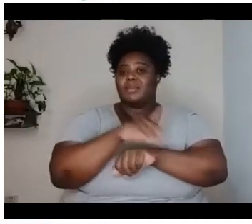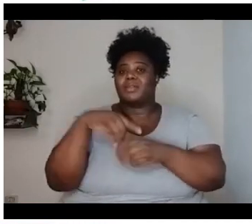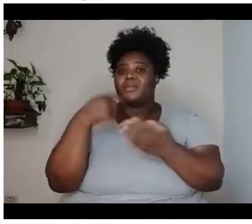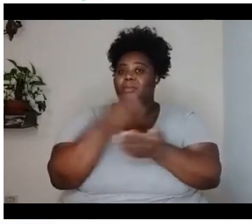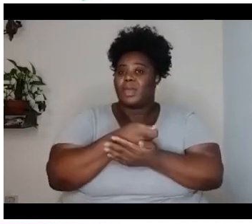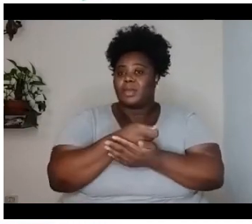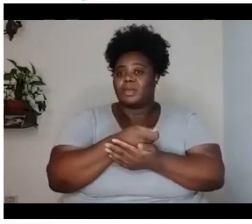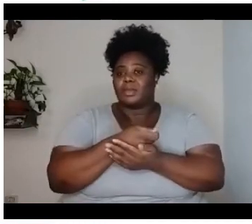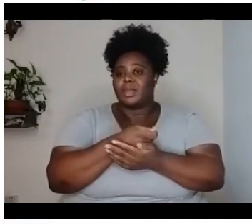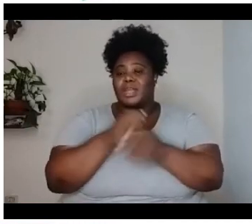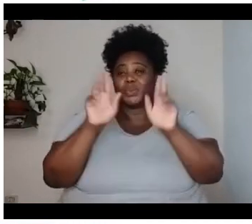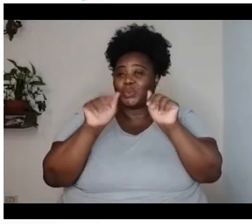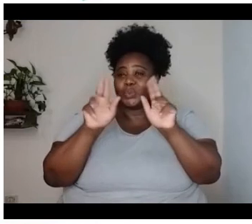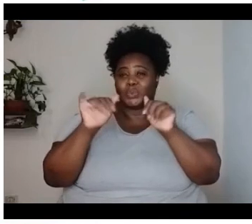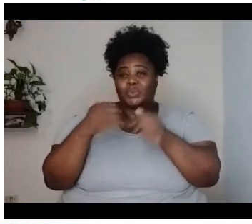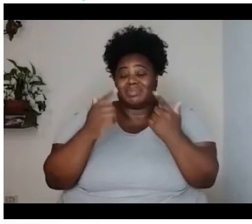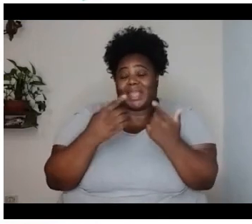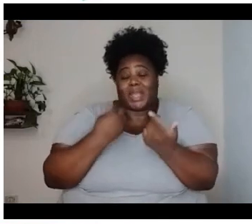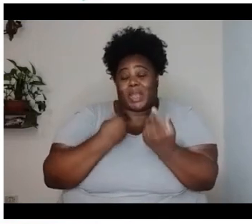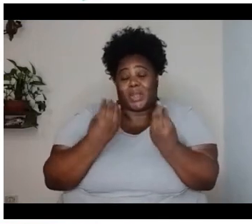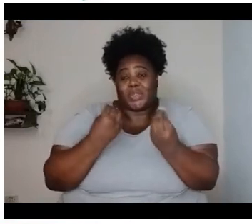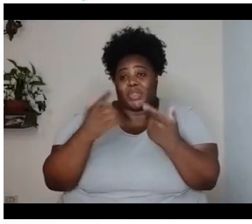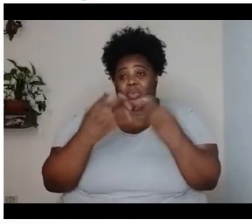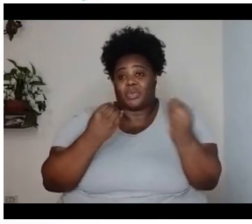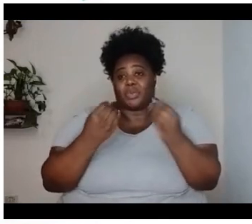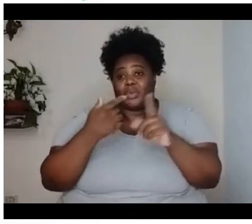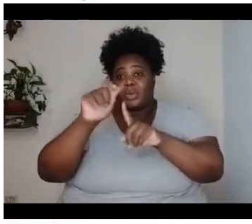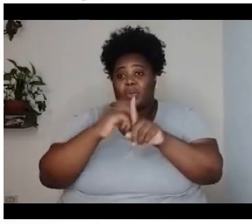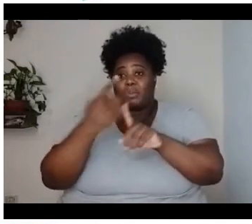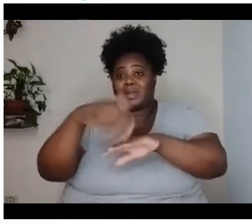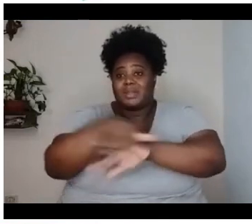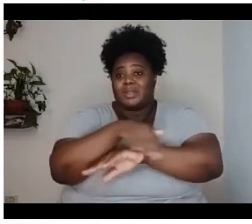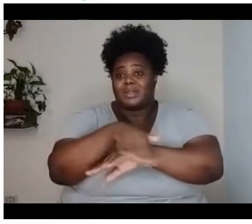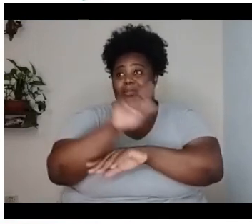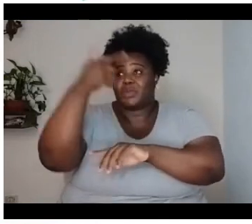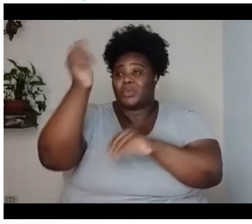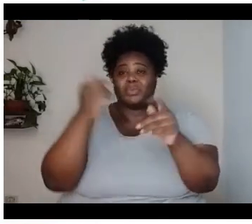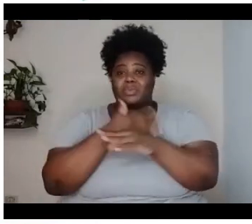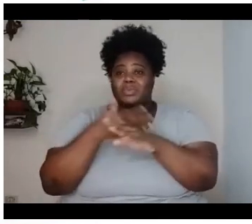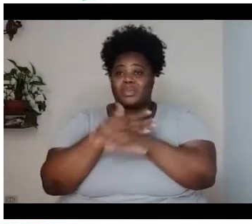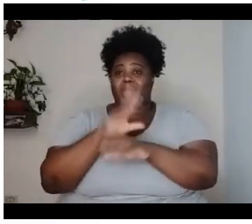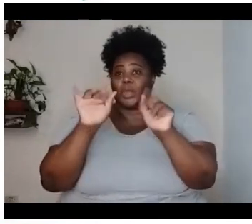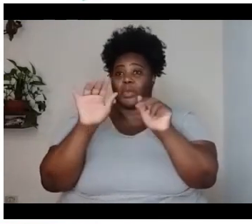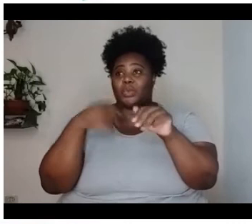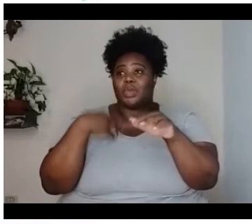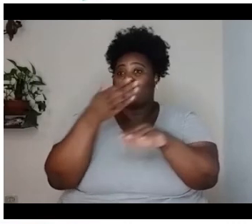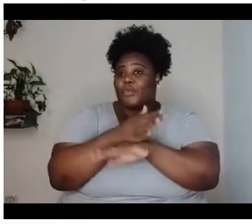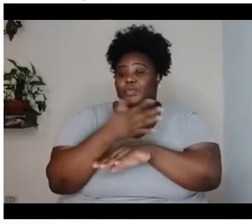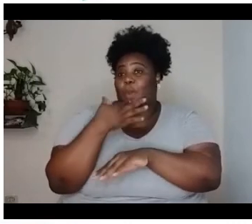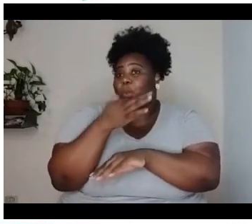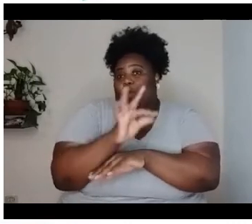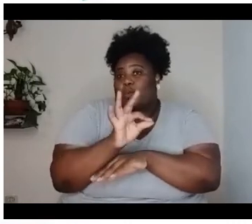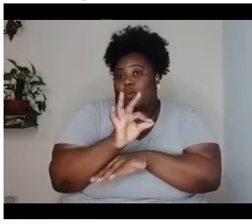Gente, nunca, não tem como. Daqui a um mês eu fazer uma performance na rua, numa outra cidade que eu nunca fui, que eu não conheço o